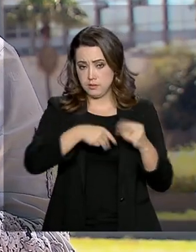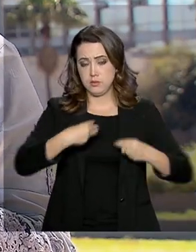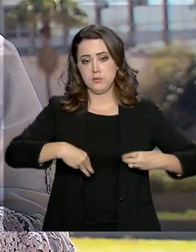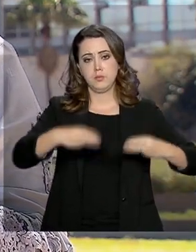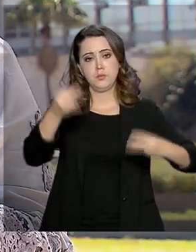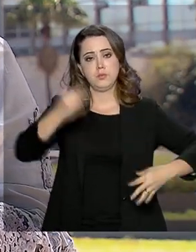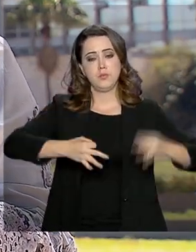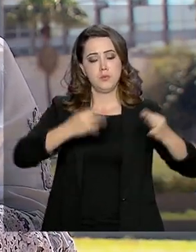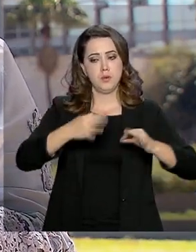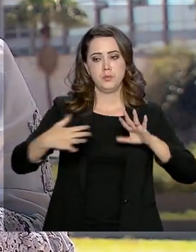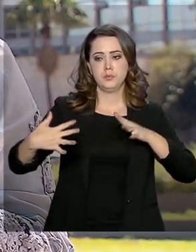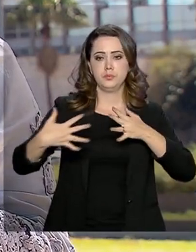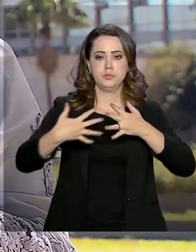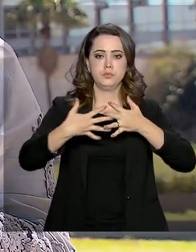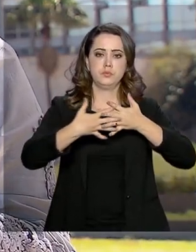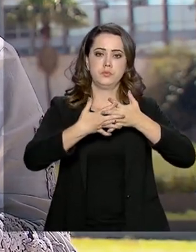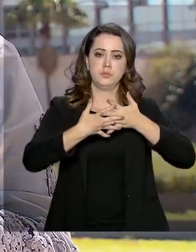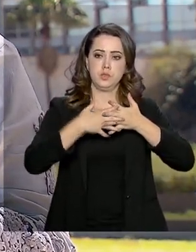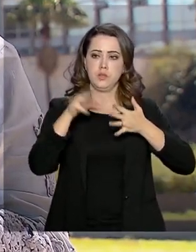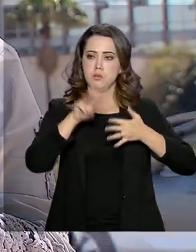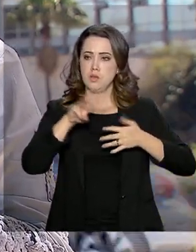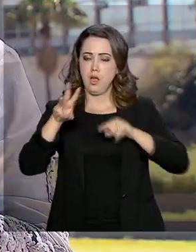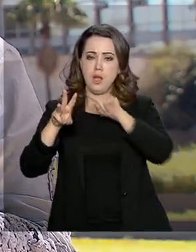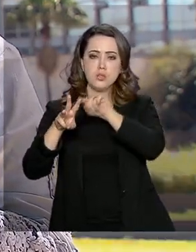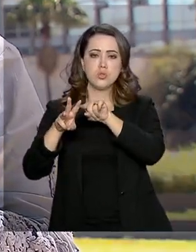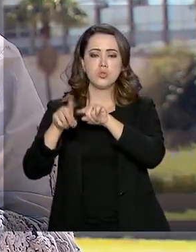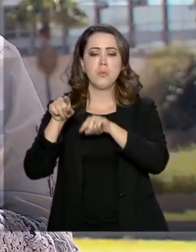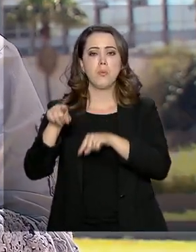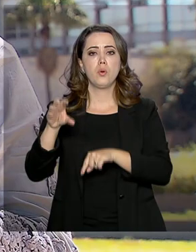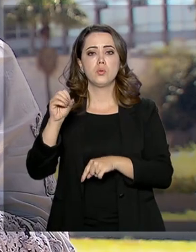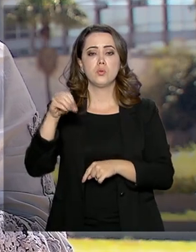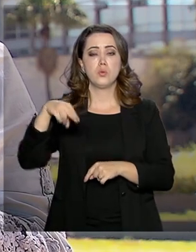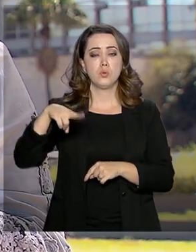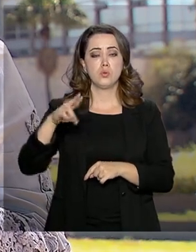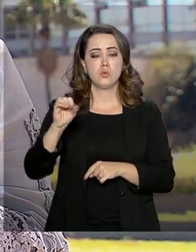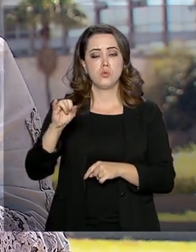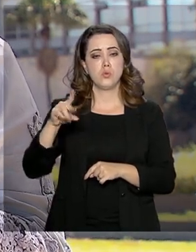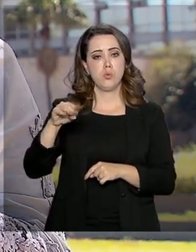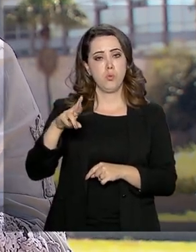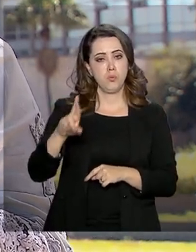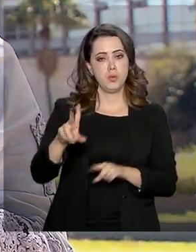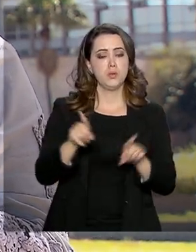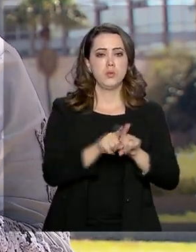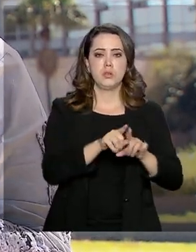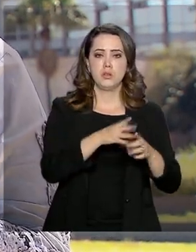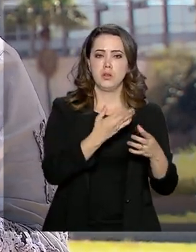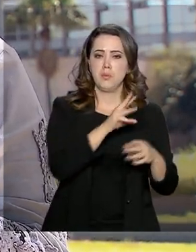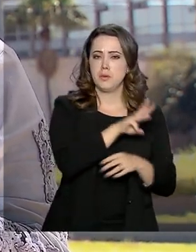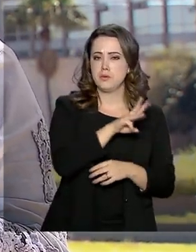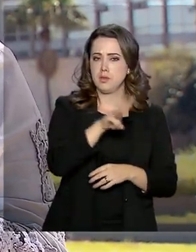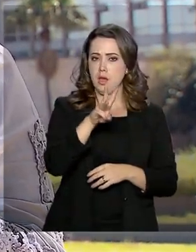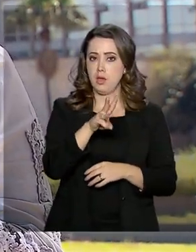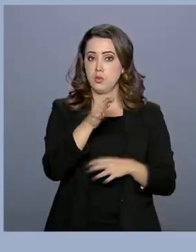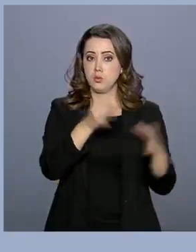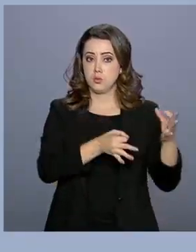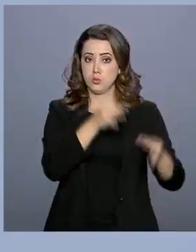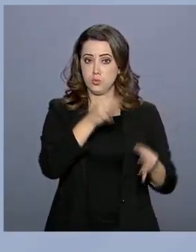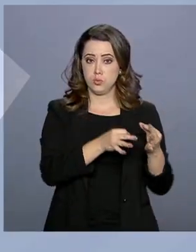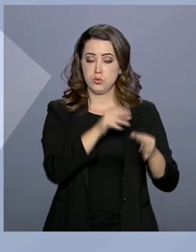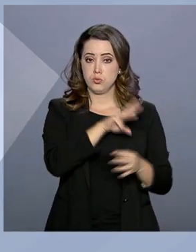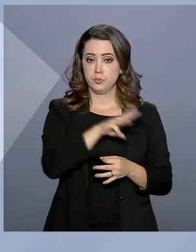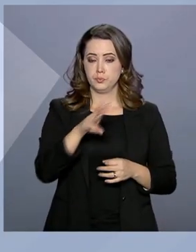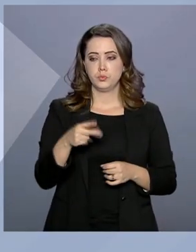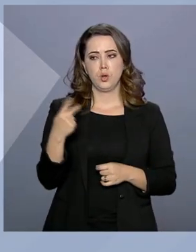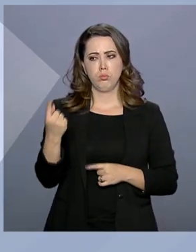Justiça para a integração das plataformas consumidor.gov.br e processo judicial eletrônico. As